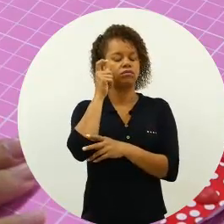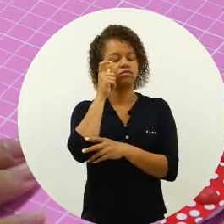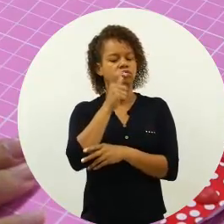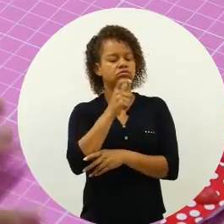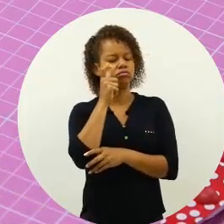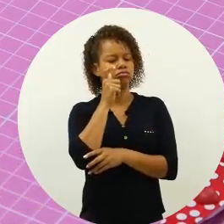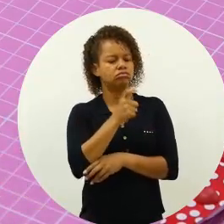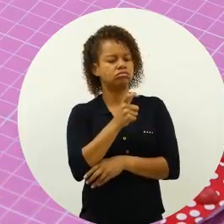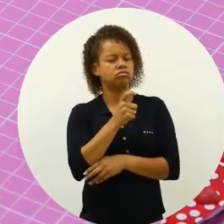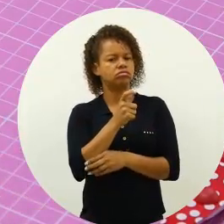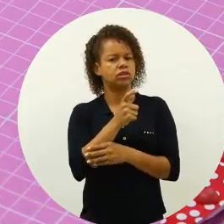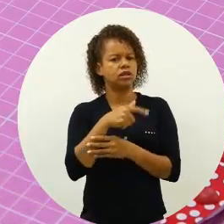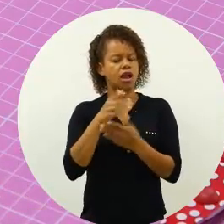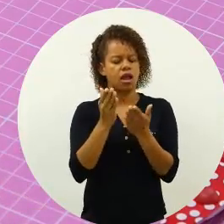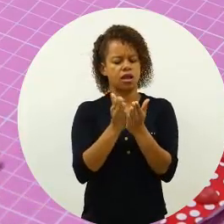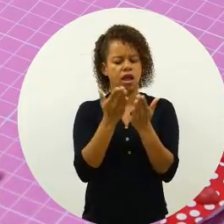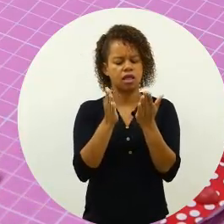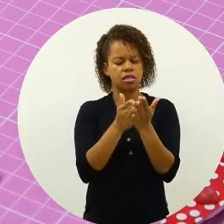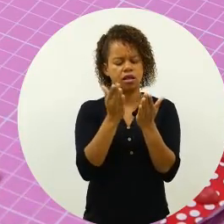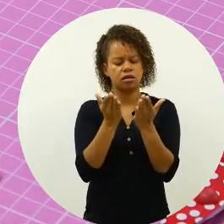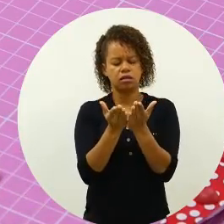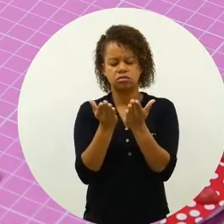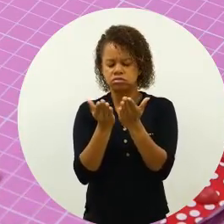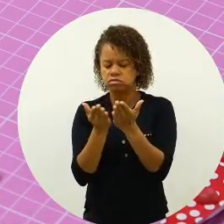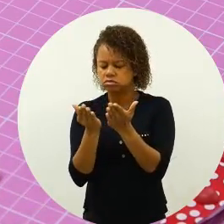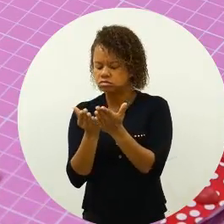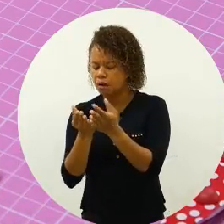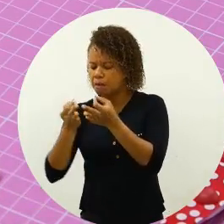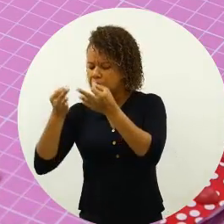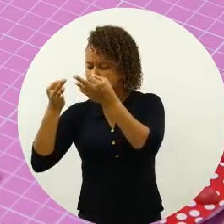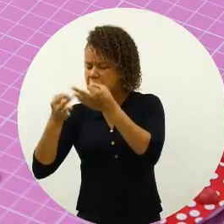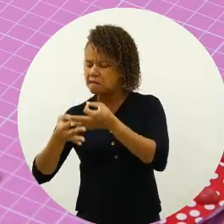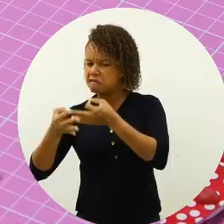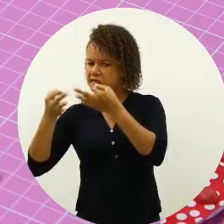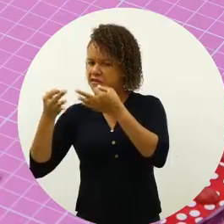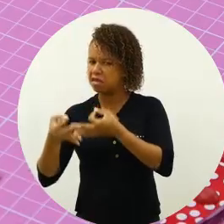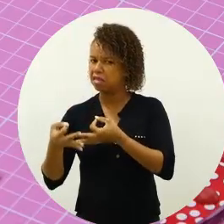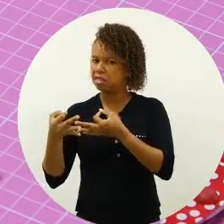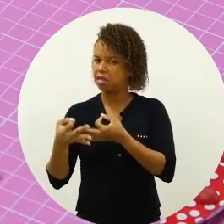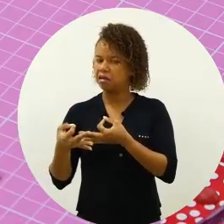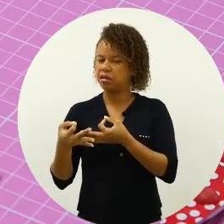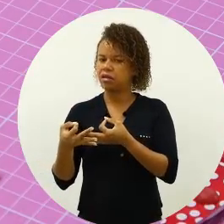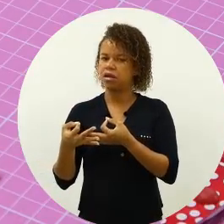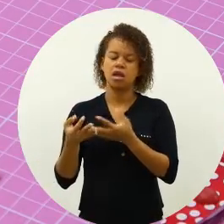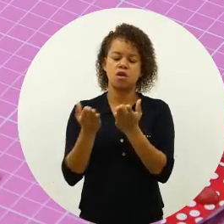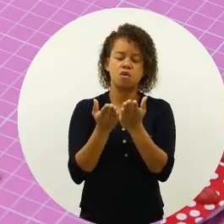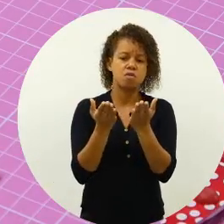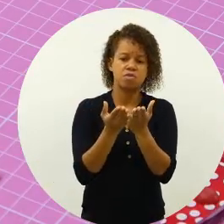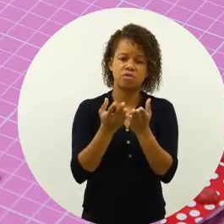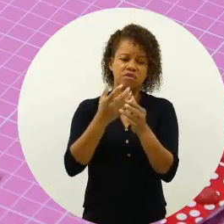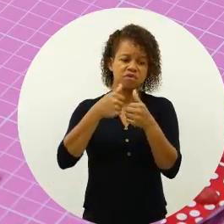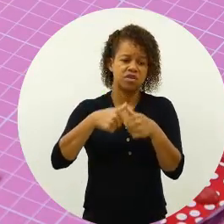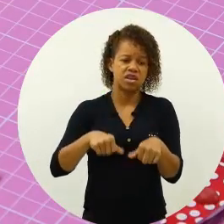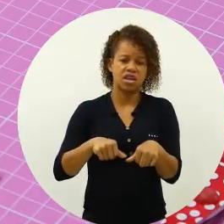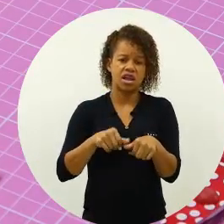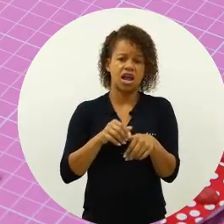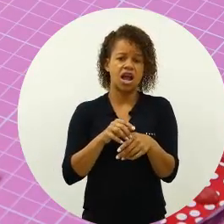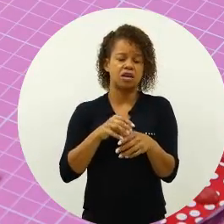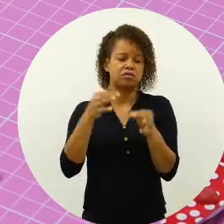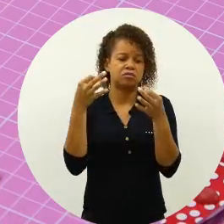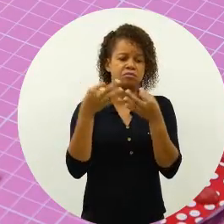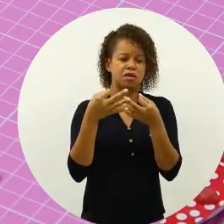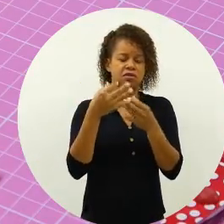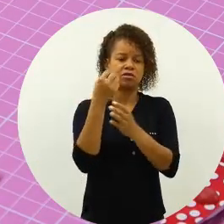observar que a encadernação ela vai ficar perfeita e o livro vai ficar